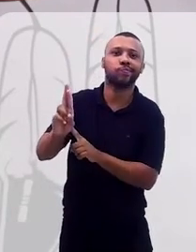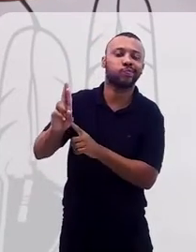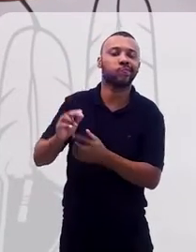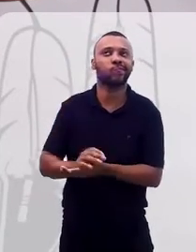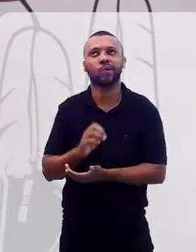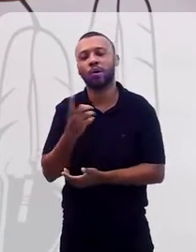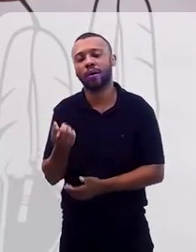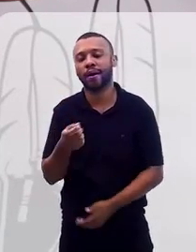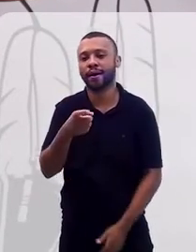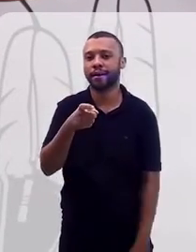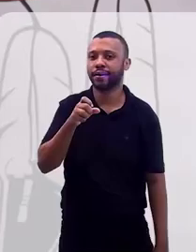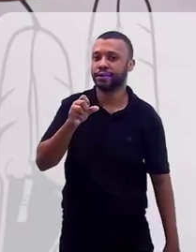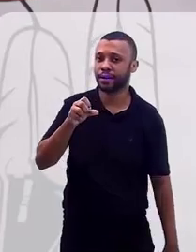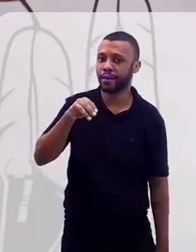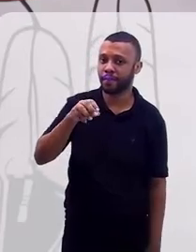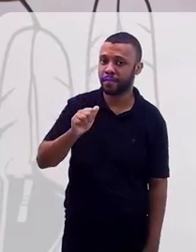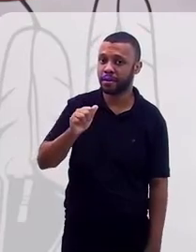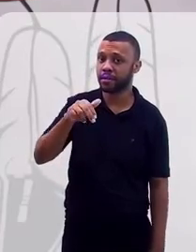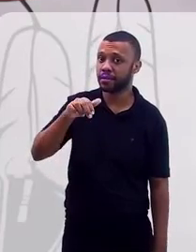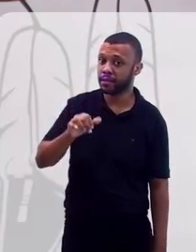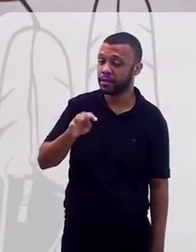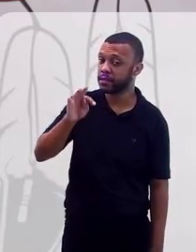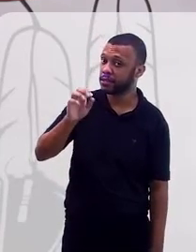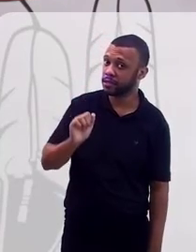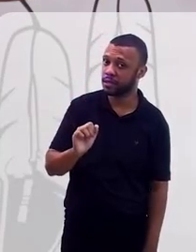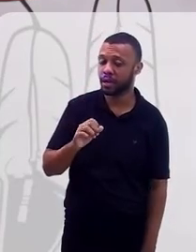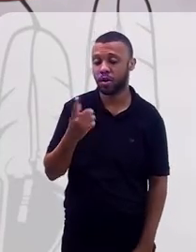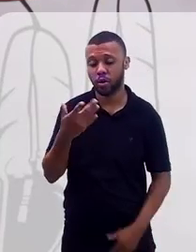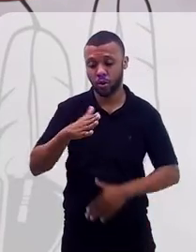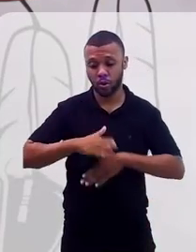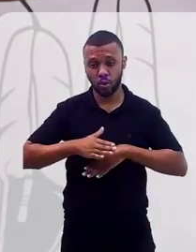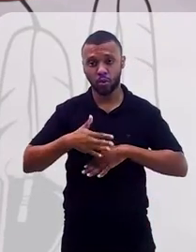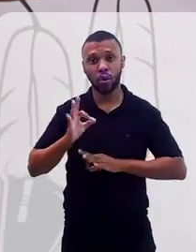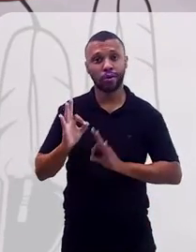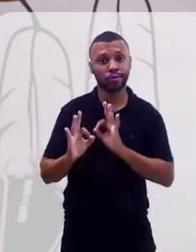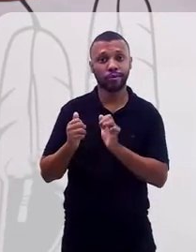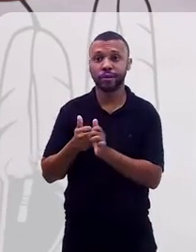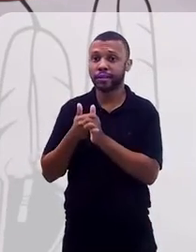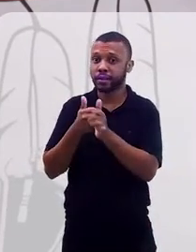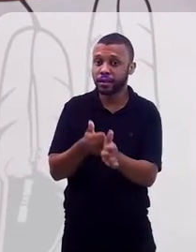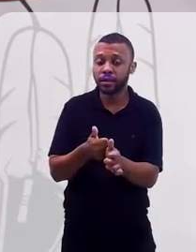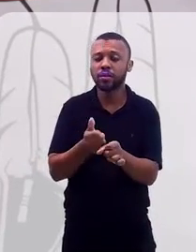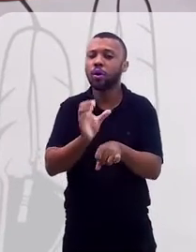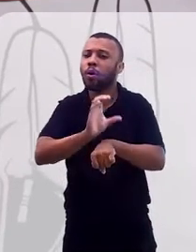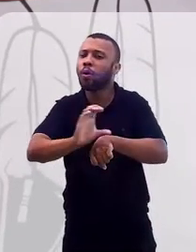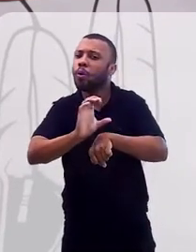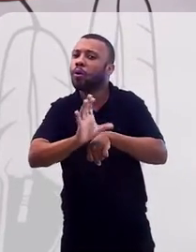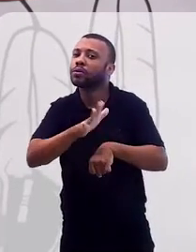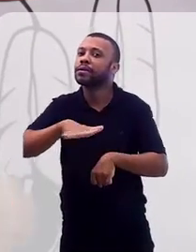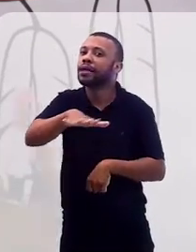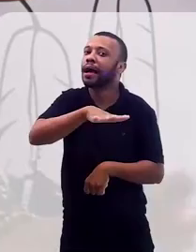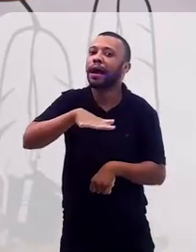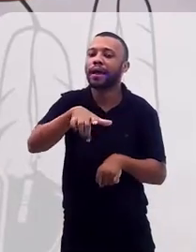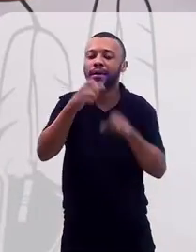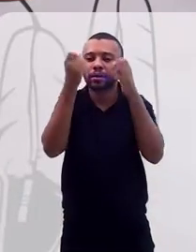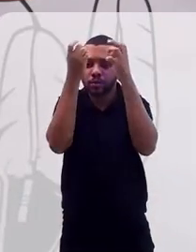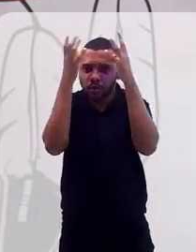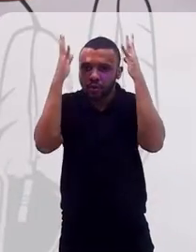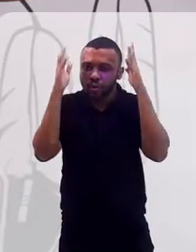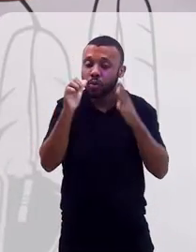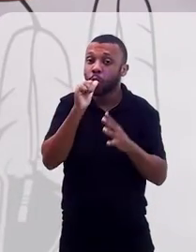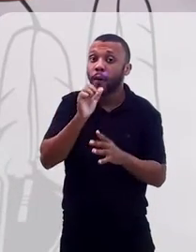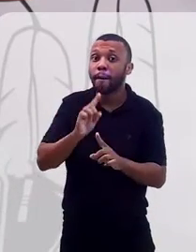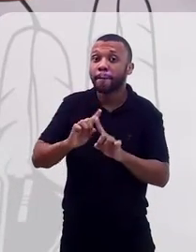eh xamanista ou eh estou fazendo chamanismo né estou seguindo cursos de